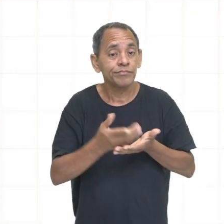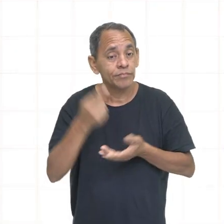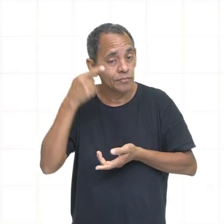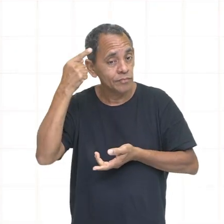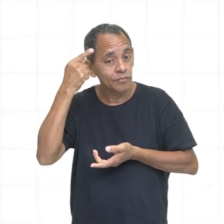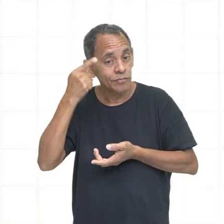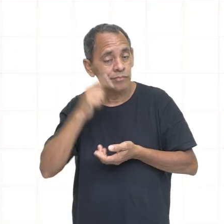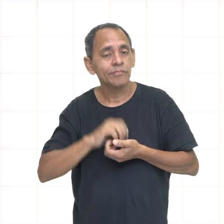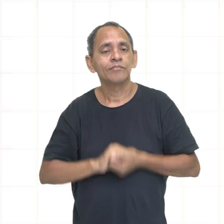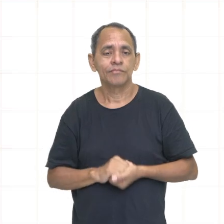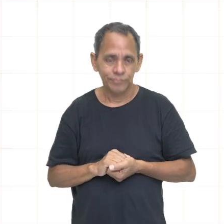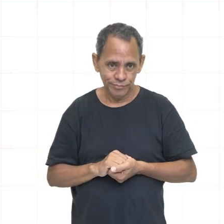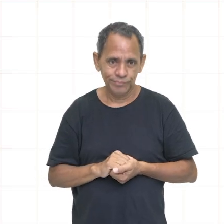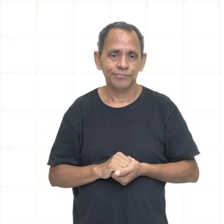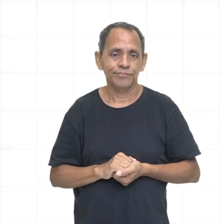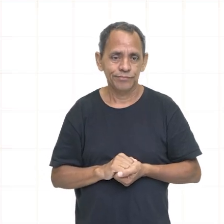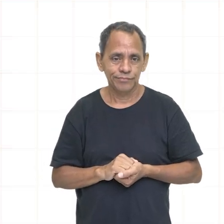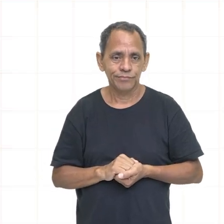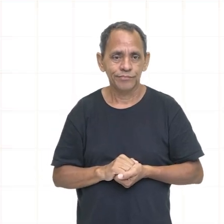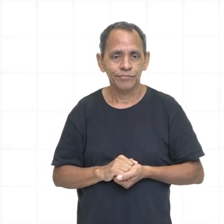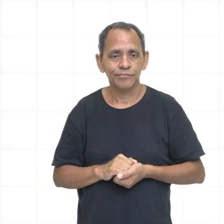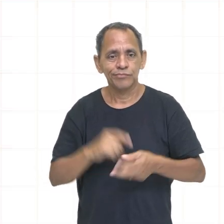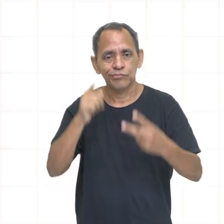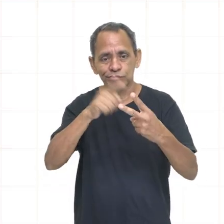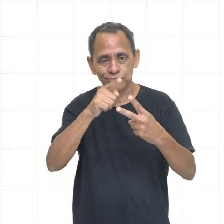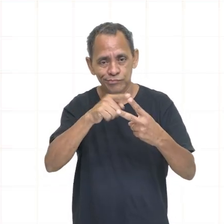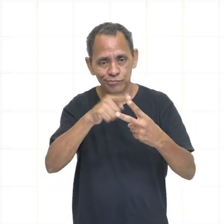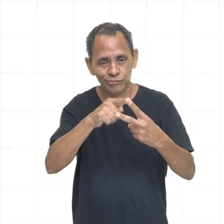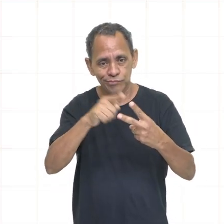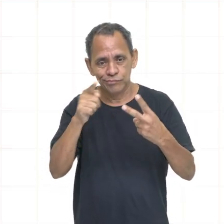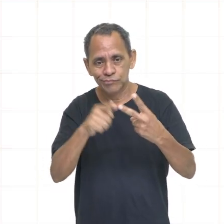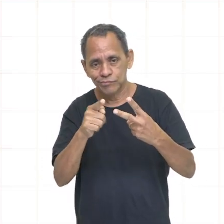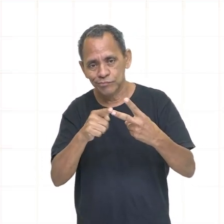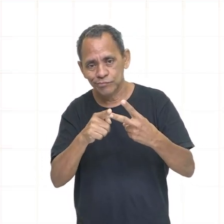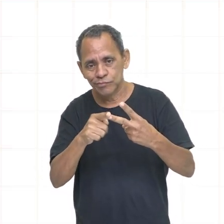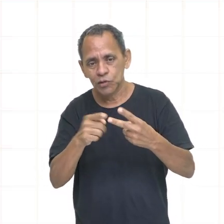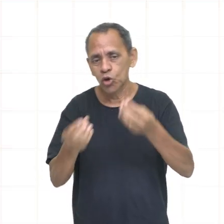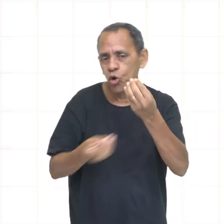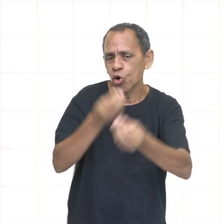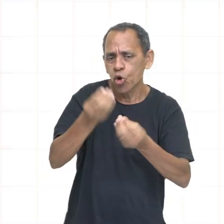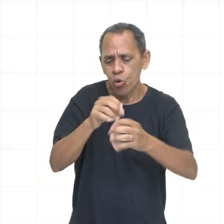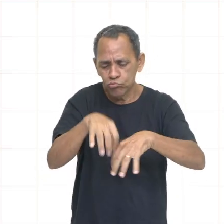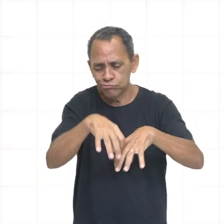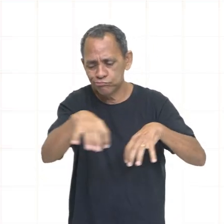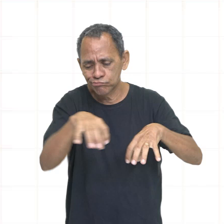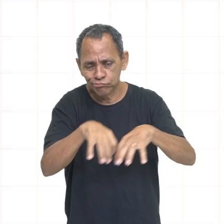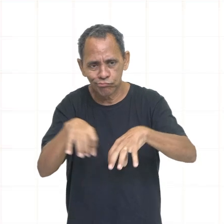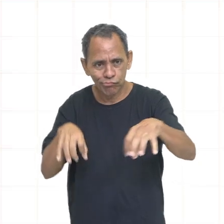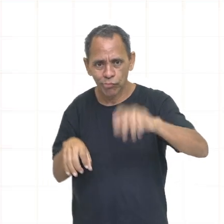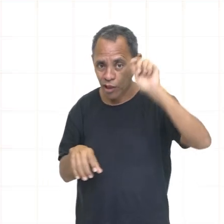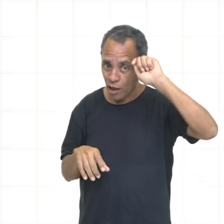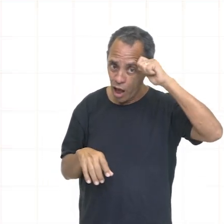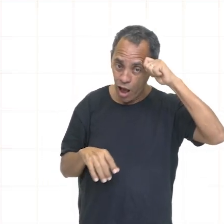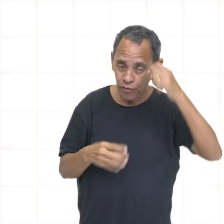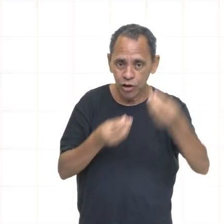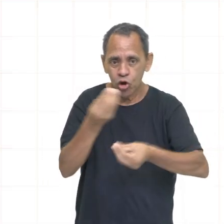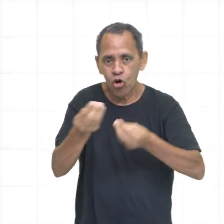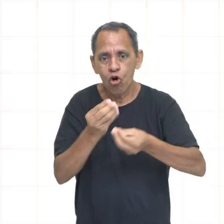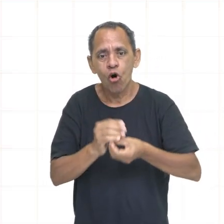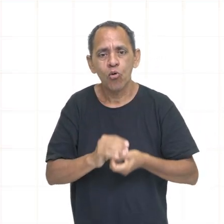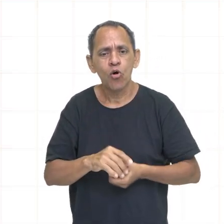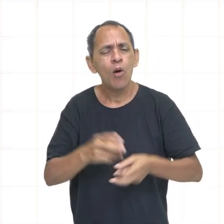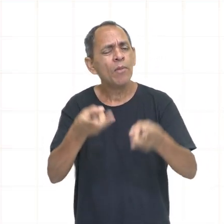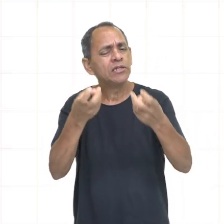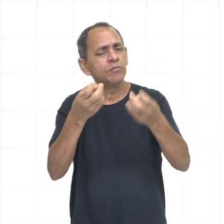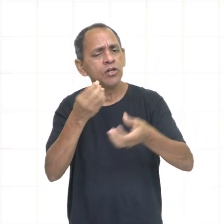neocolonialismo e também do imperialismo, vamos então entender como é que se deu a partilha da África, tá, gente? Para a gente entender essa questão da rivalidade